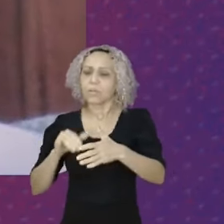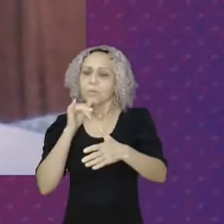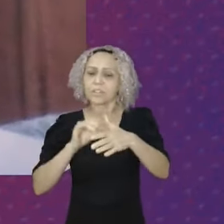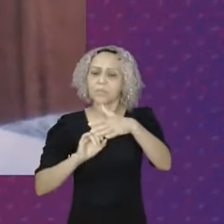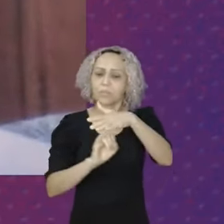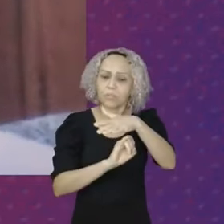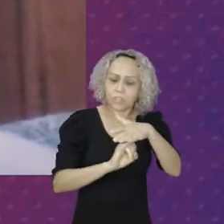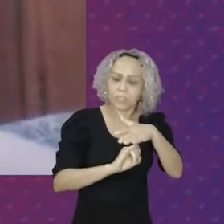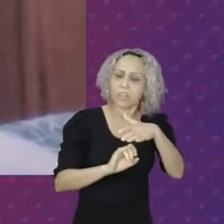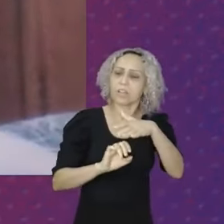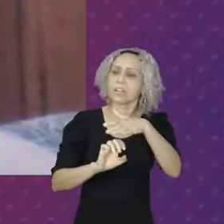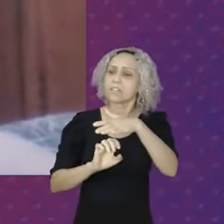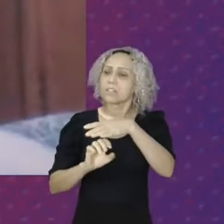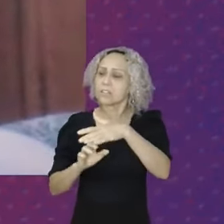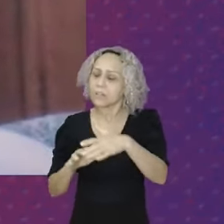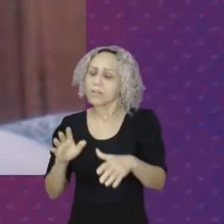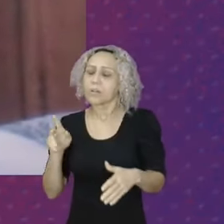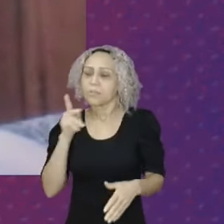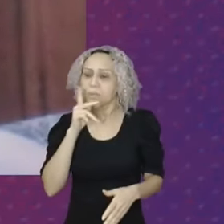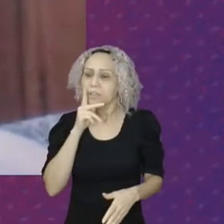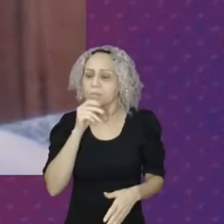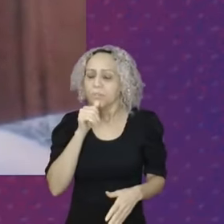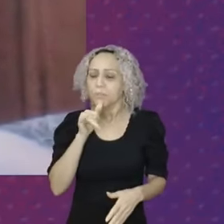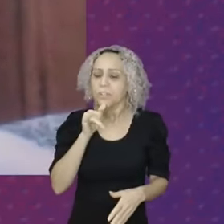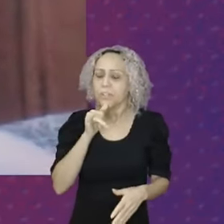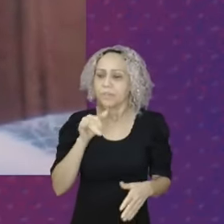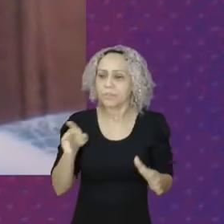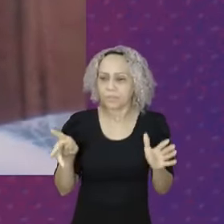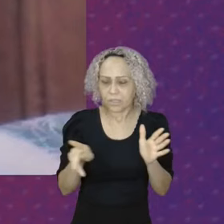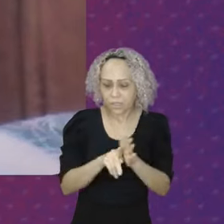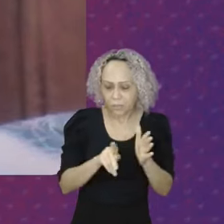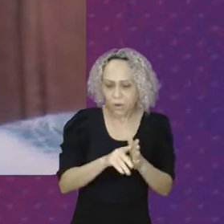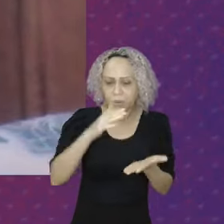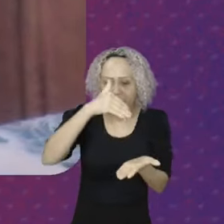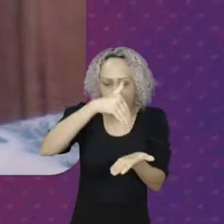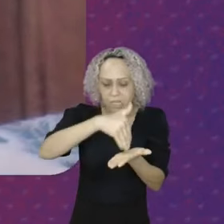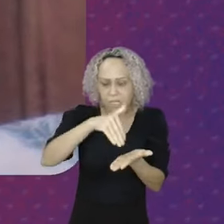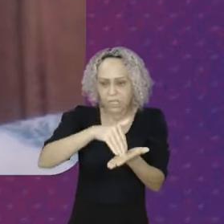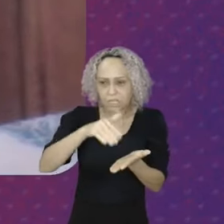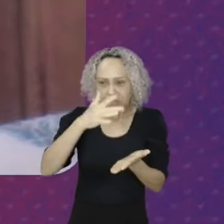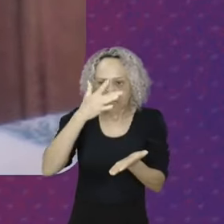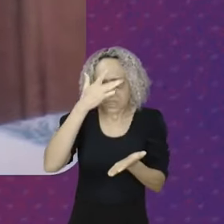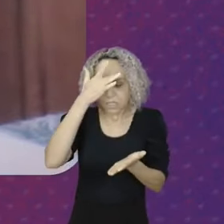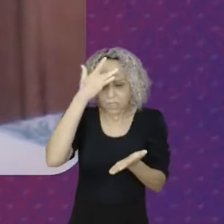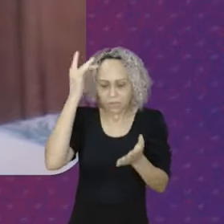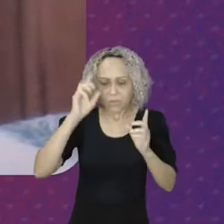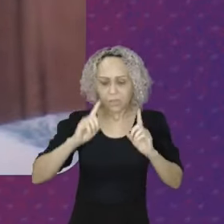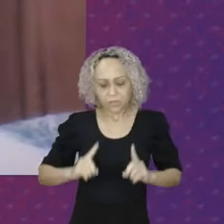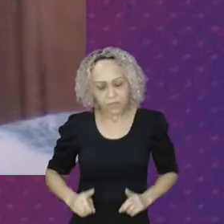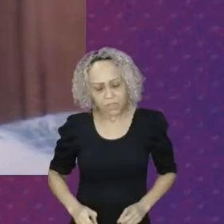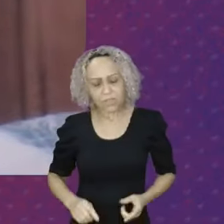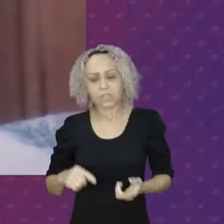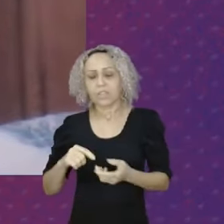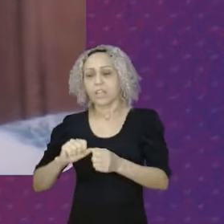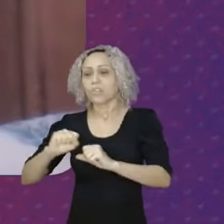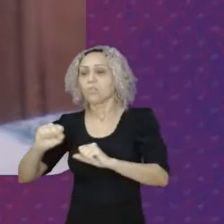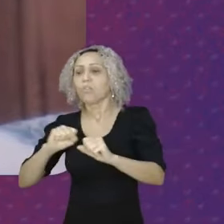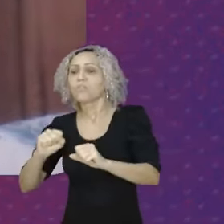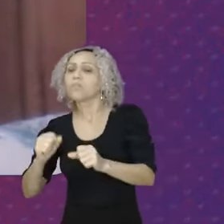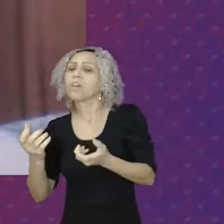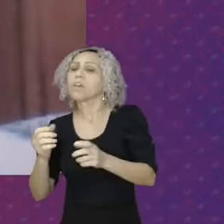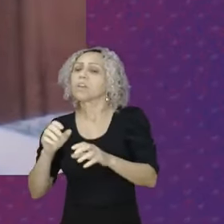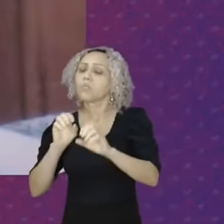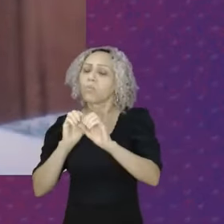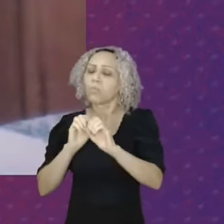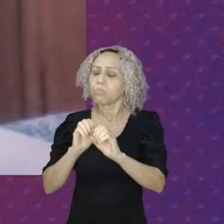partidos dentro da própria eh eh secretaria da PR con deficiência dentro dos movimentos educacionais né e assim